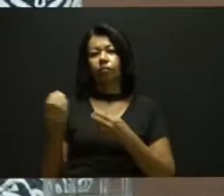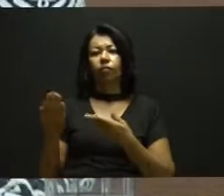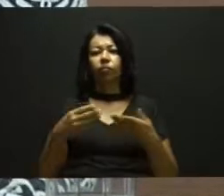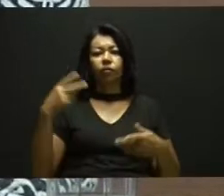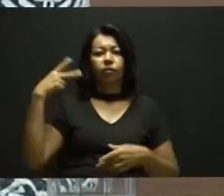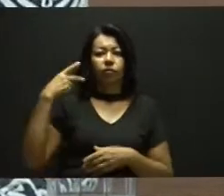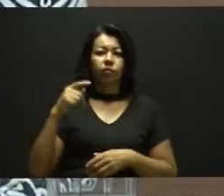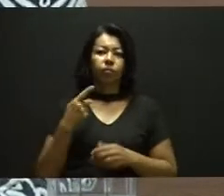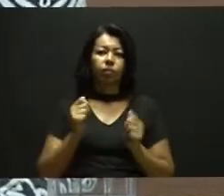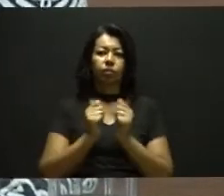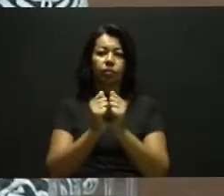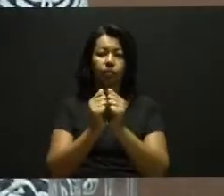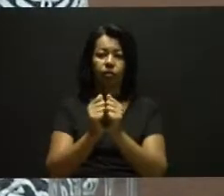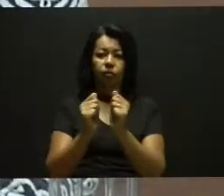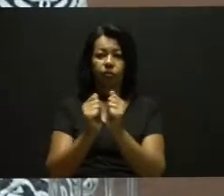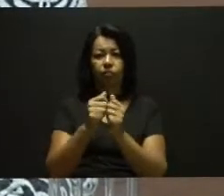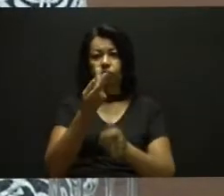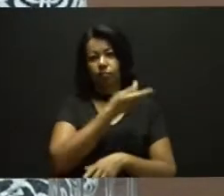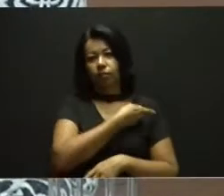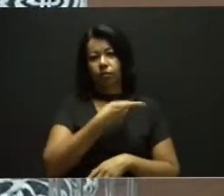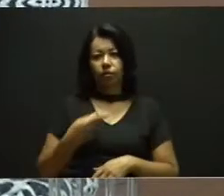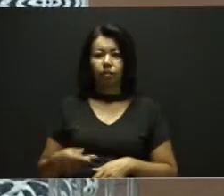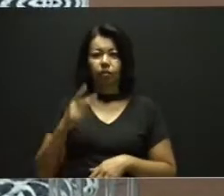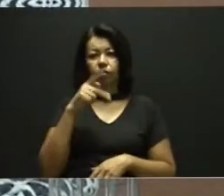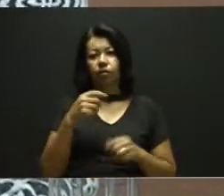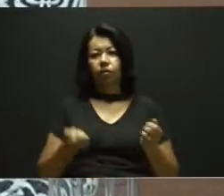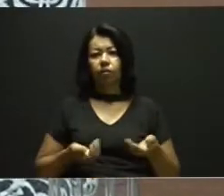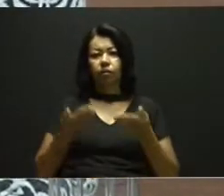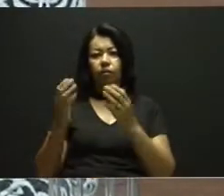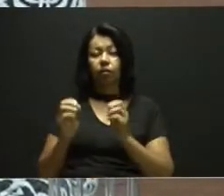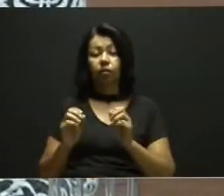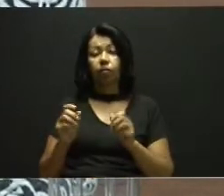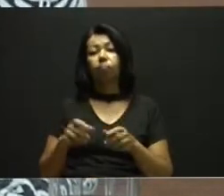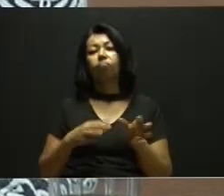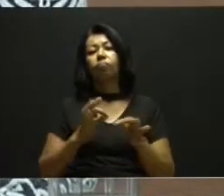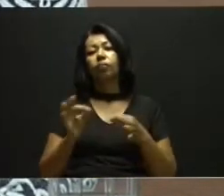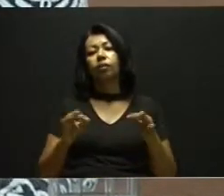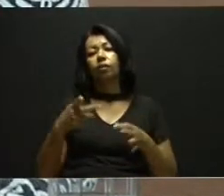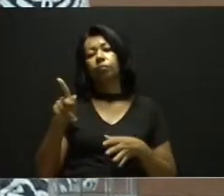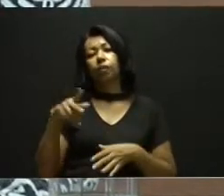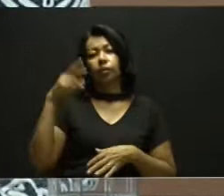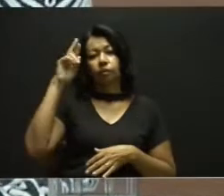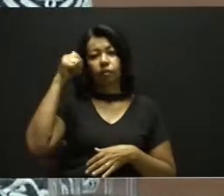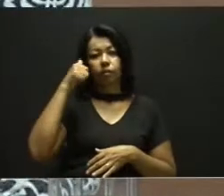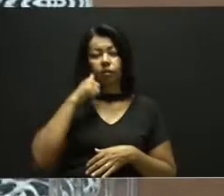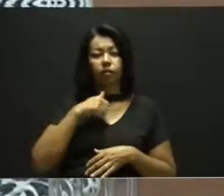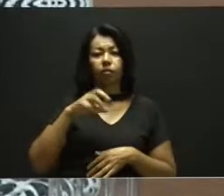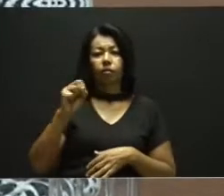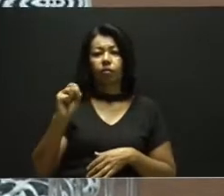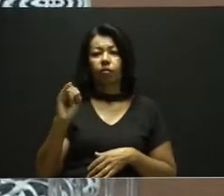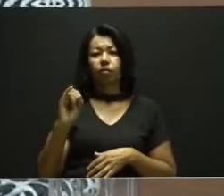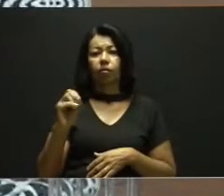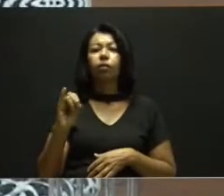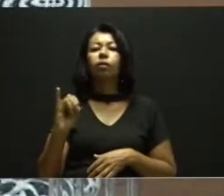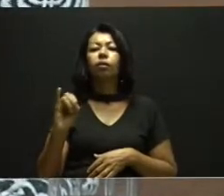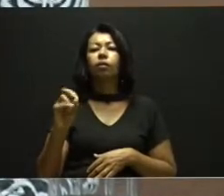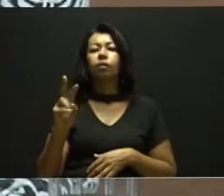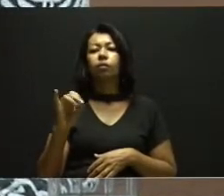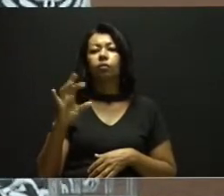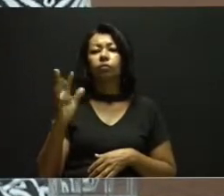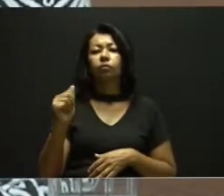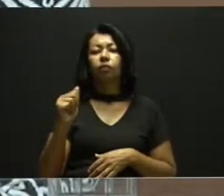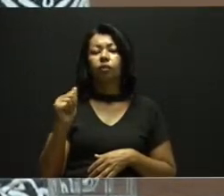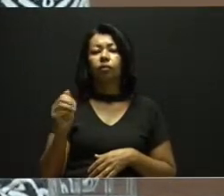vereadores para juntamente com esta presidência proceder à entrega da homenagem à excelentíssima senhora silvia maria santos da